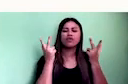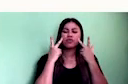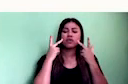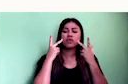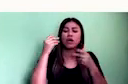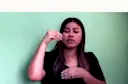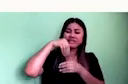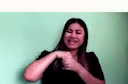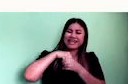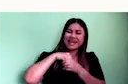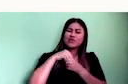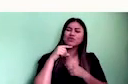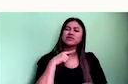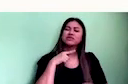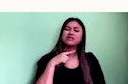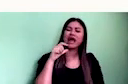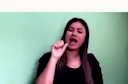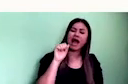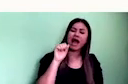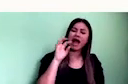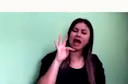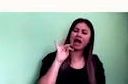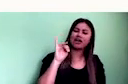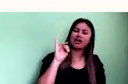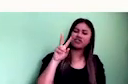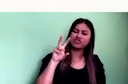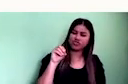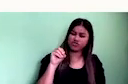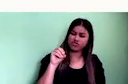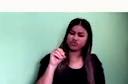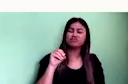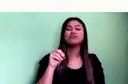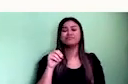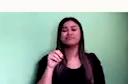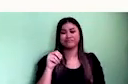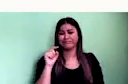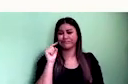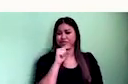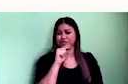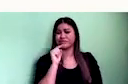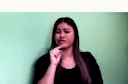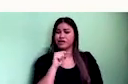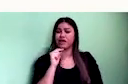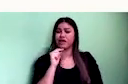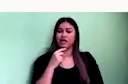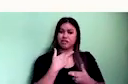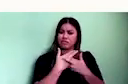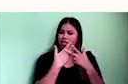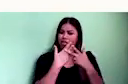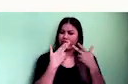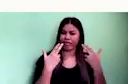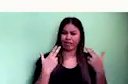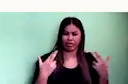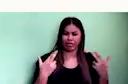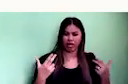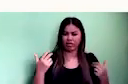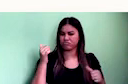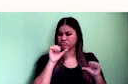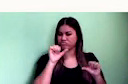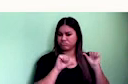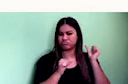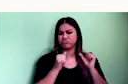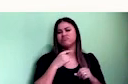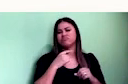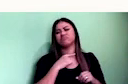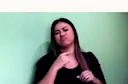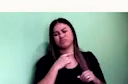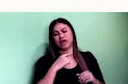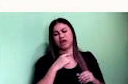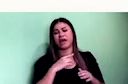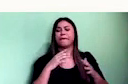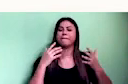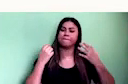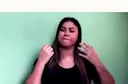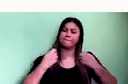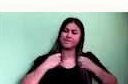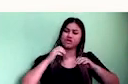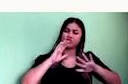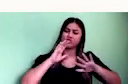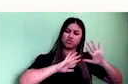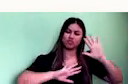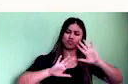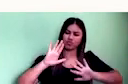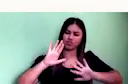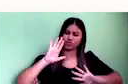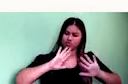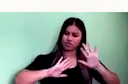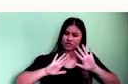é concentrado, o óleo essencial tem quase 300 substâncias ali no óleo. Então a gente tem que tomar esse cuidado e nada